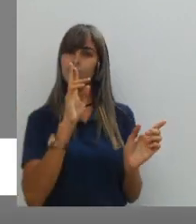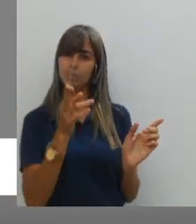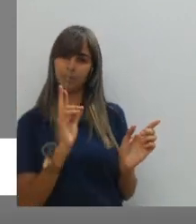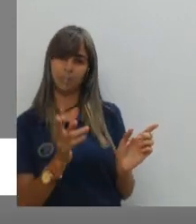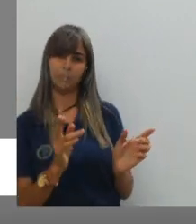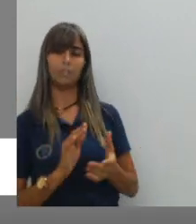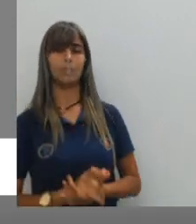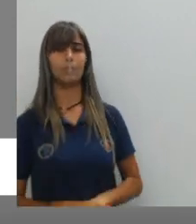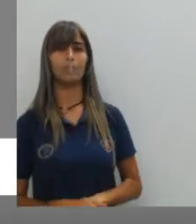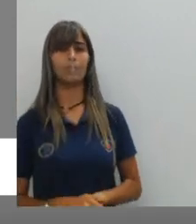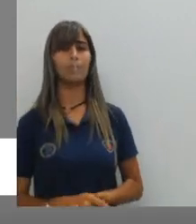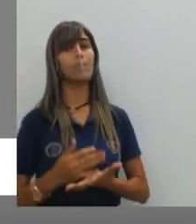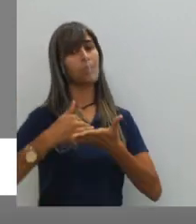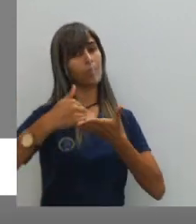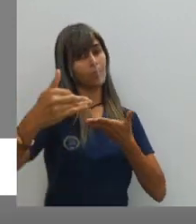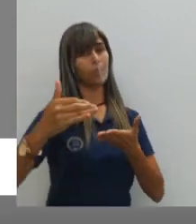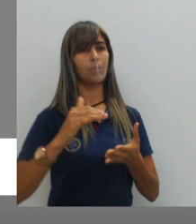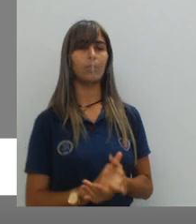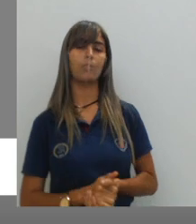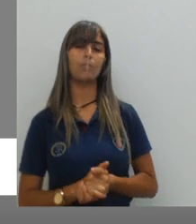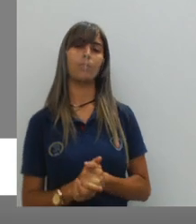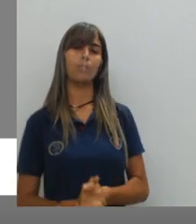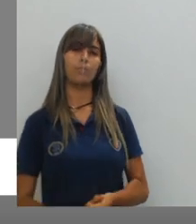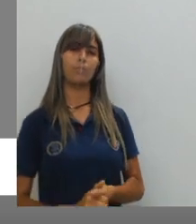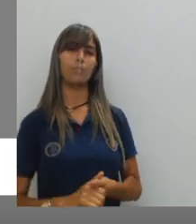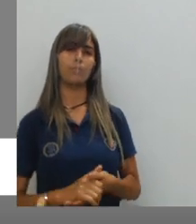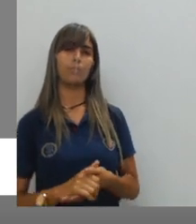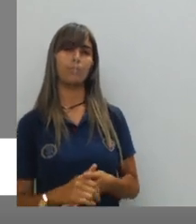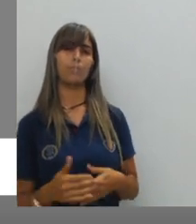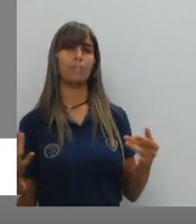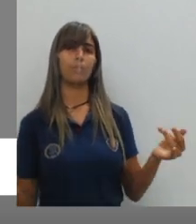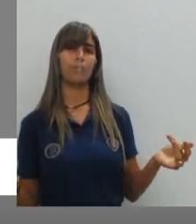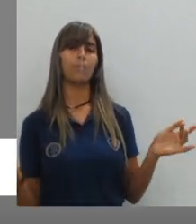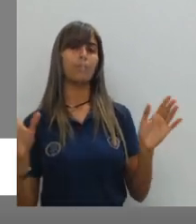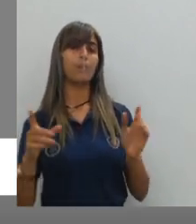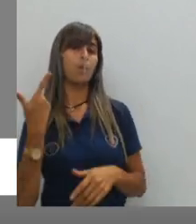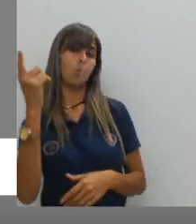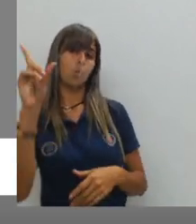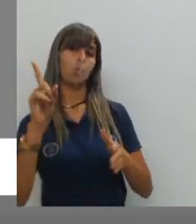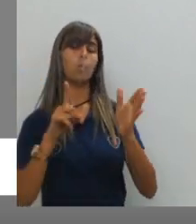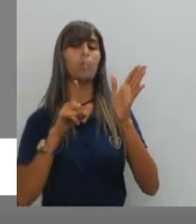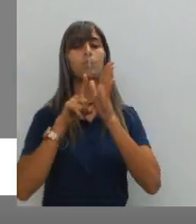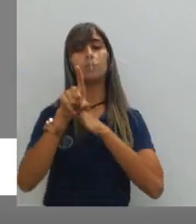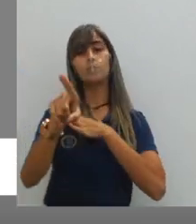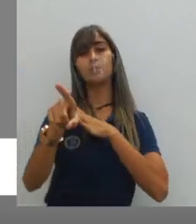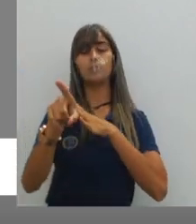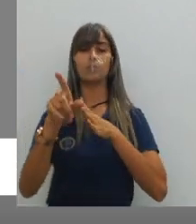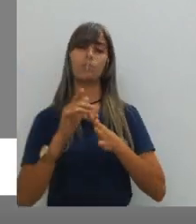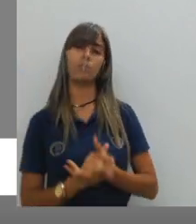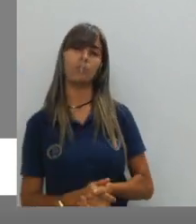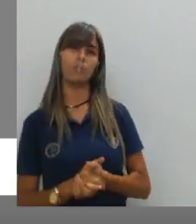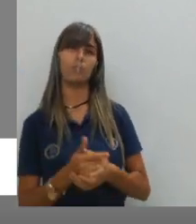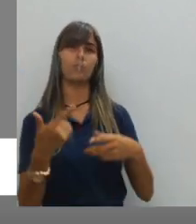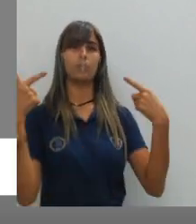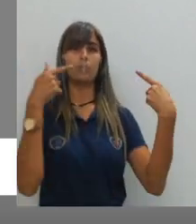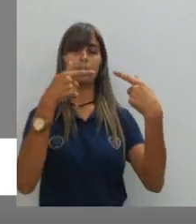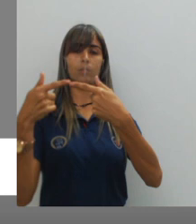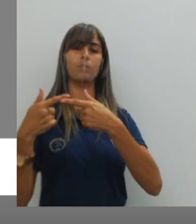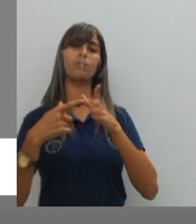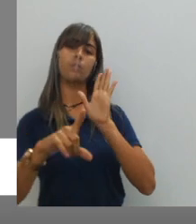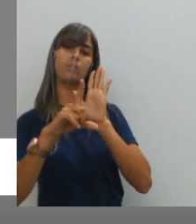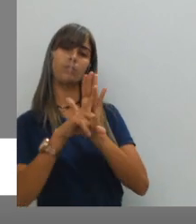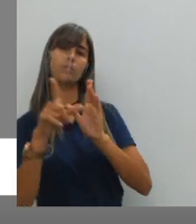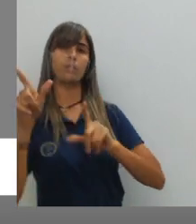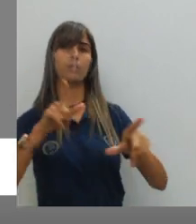resposta. Continuando. A consolidação, já é outra questão, na verdade, eu disse continuando. A consolidação das leis de trabalho